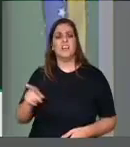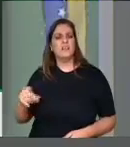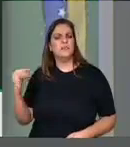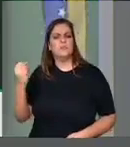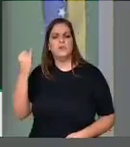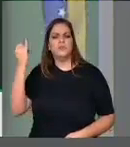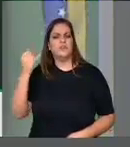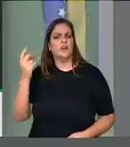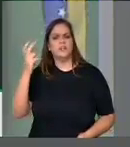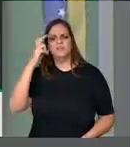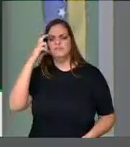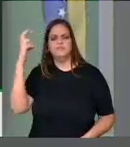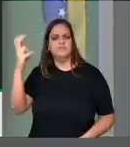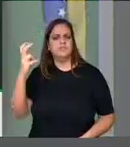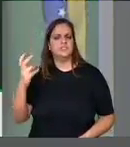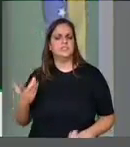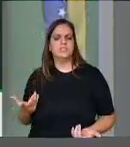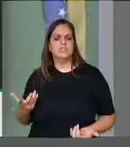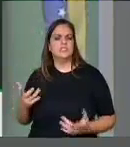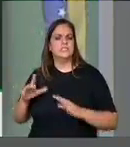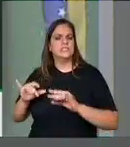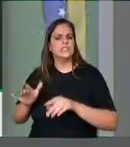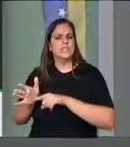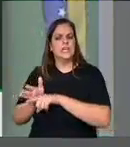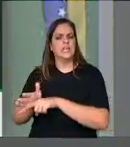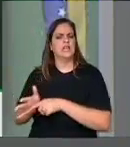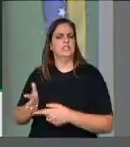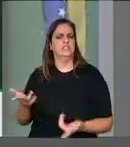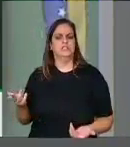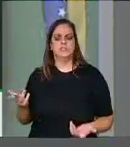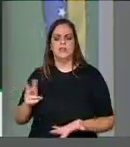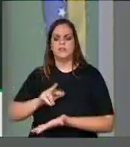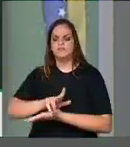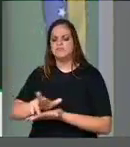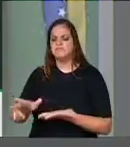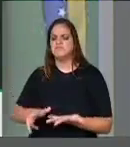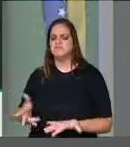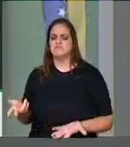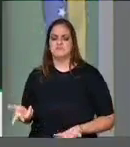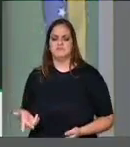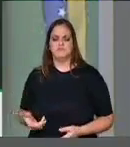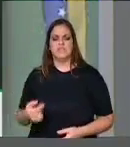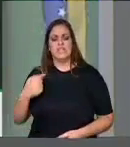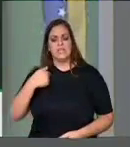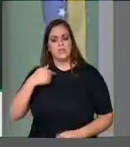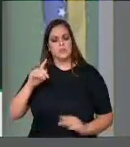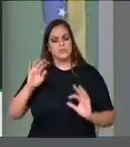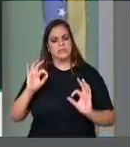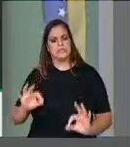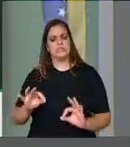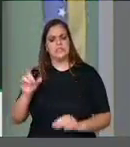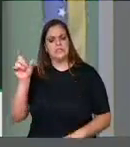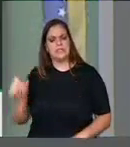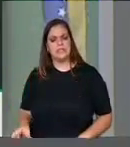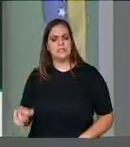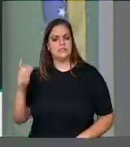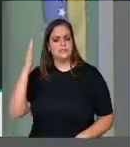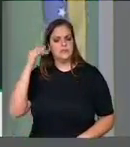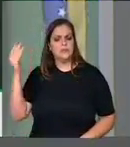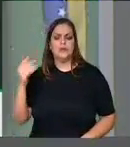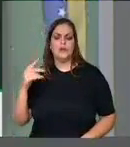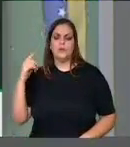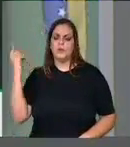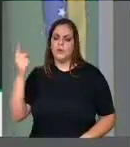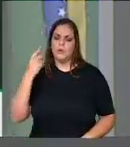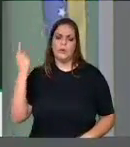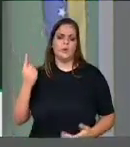jornalista, do homem culto, um cientista, um pensador. Eu tenho certeza de que os cursos de comunicação